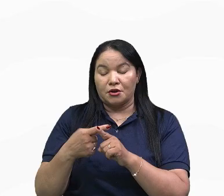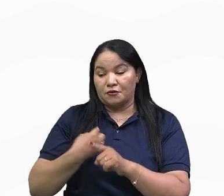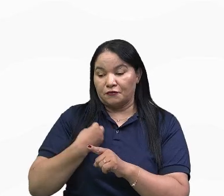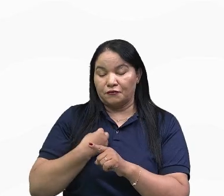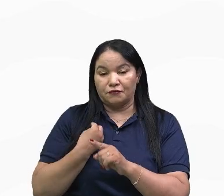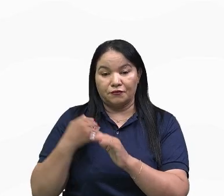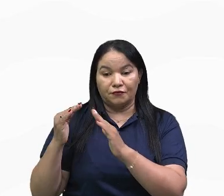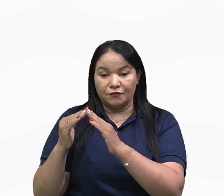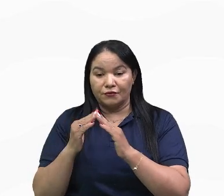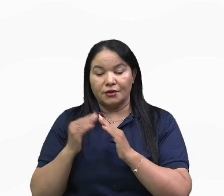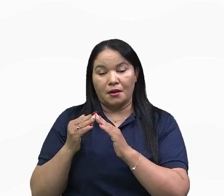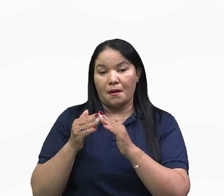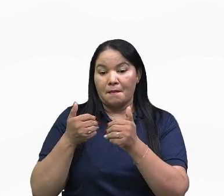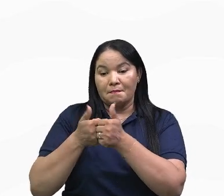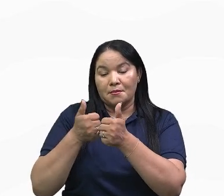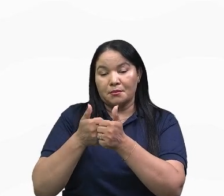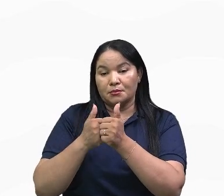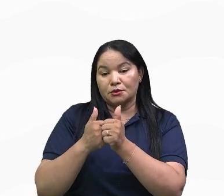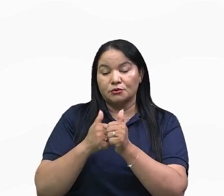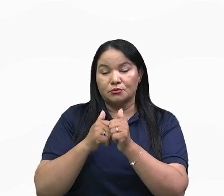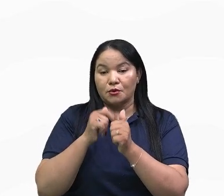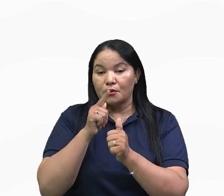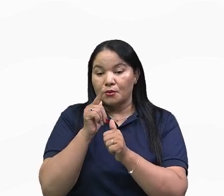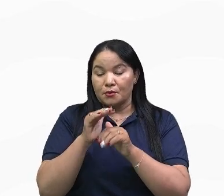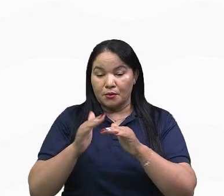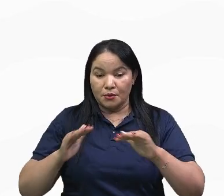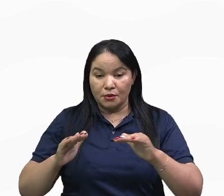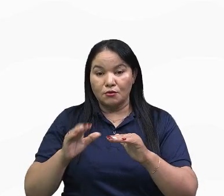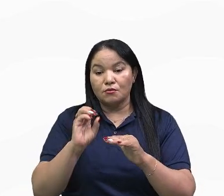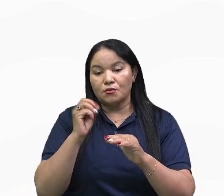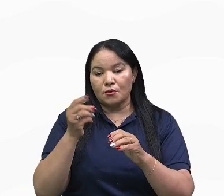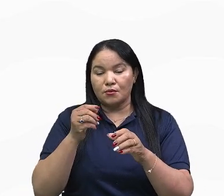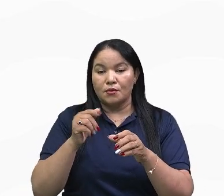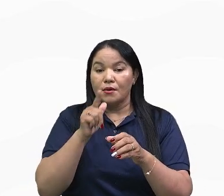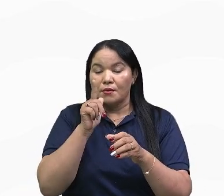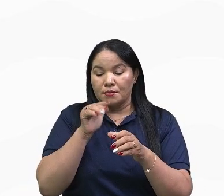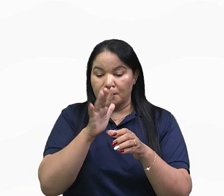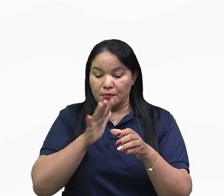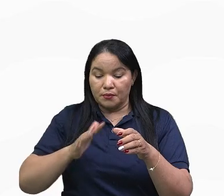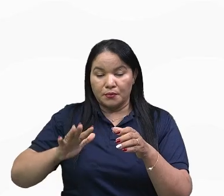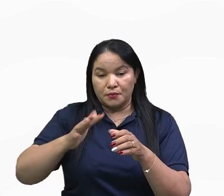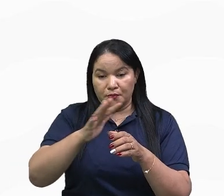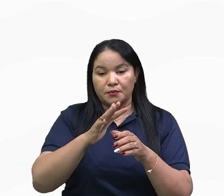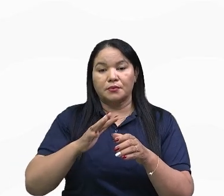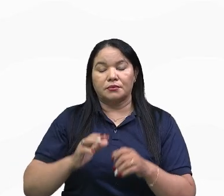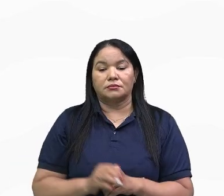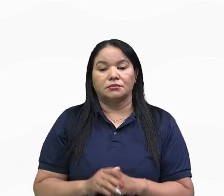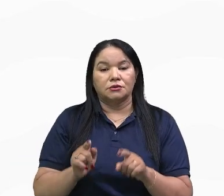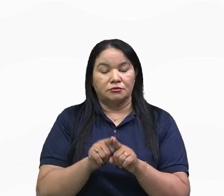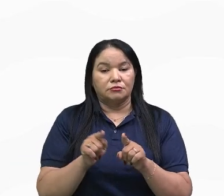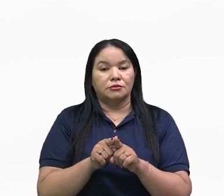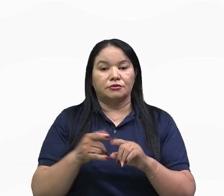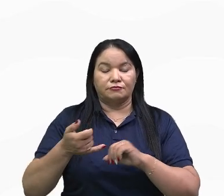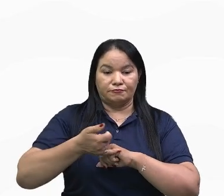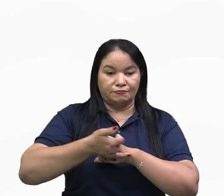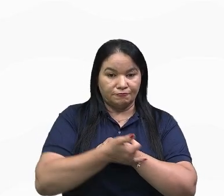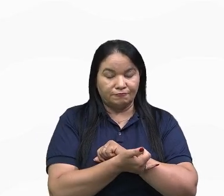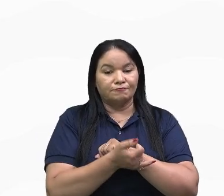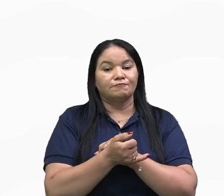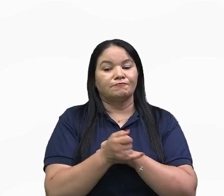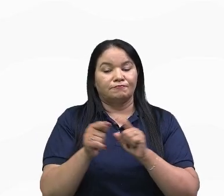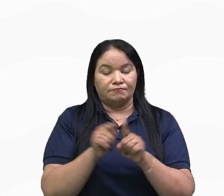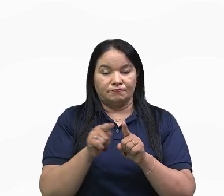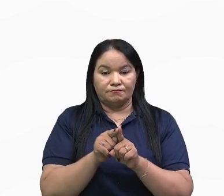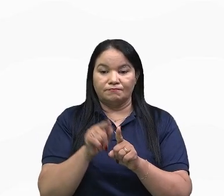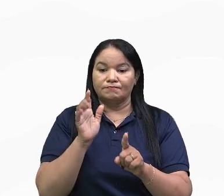risco, como a beira de rios ou até mesmo os igarapés. Isso afeta, então, a infraestrutura, não é isso?